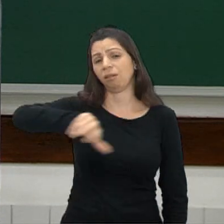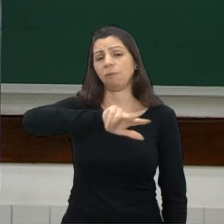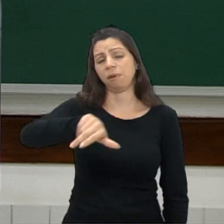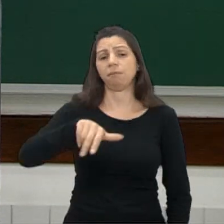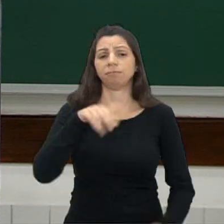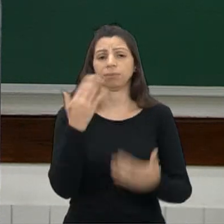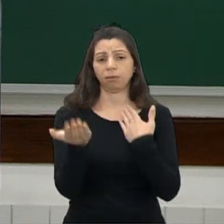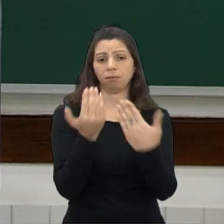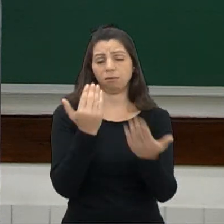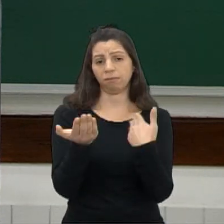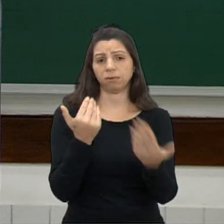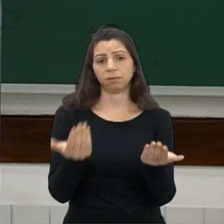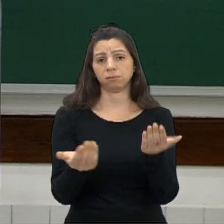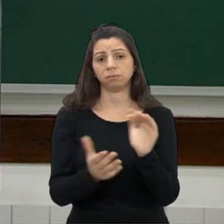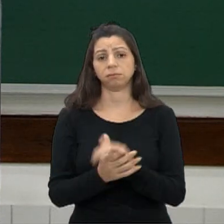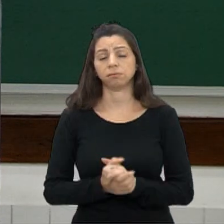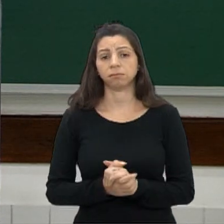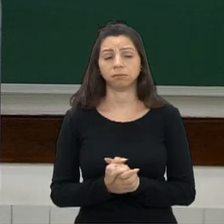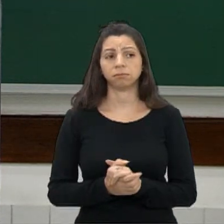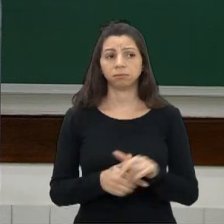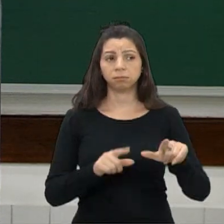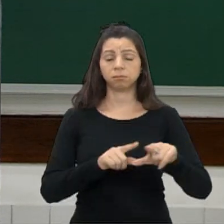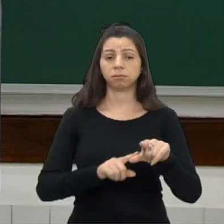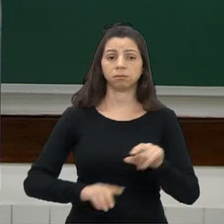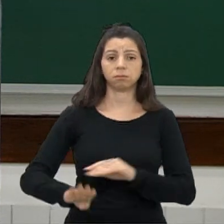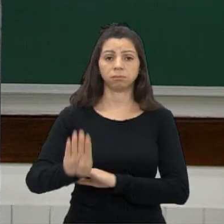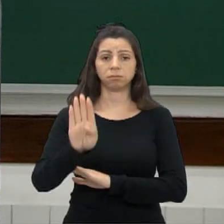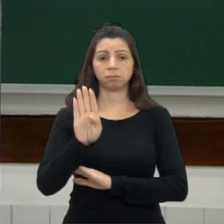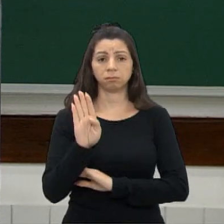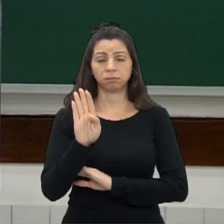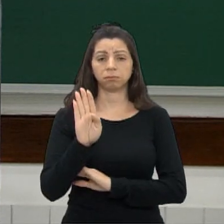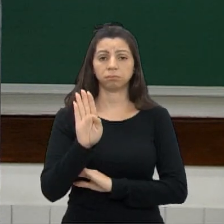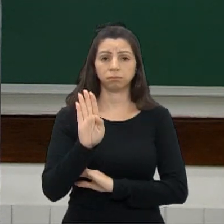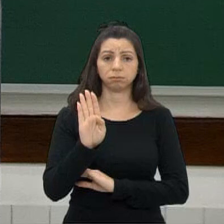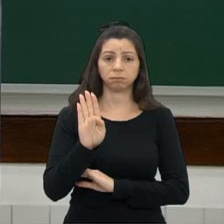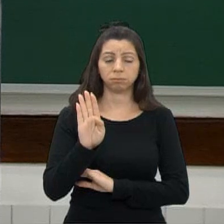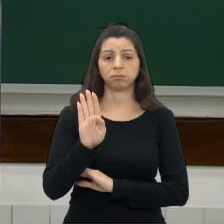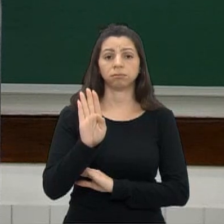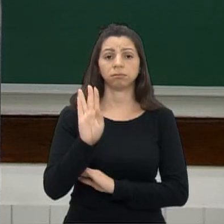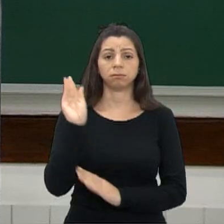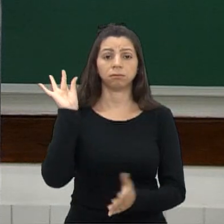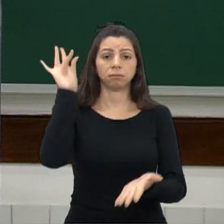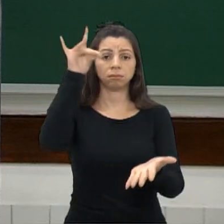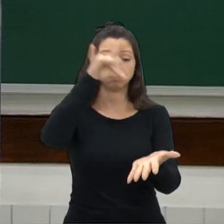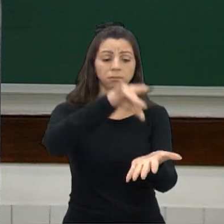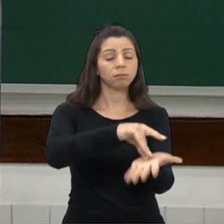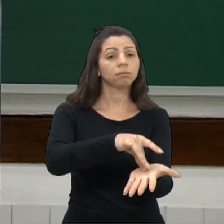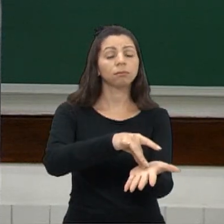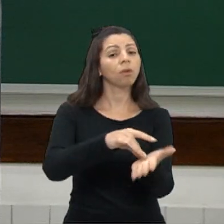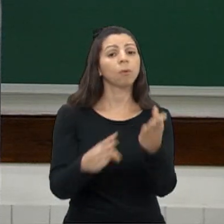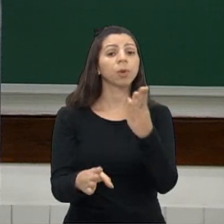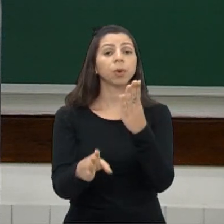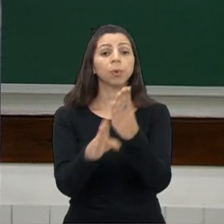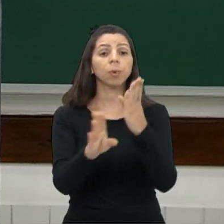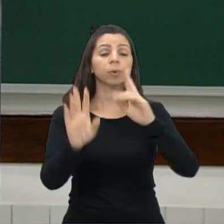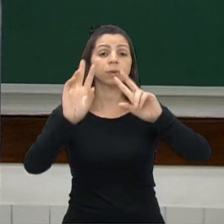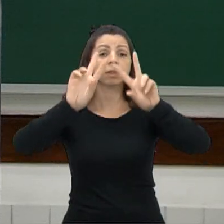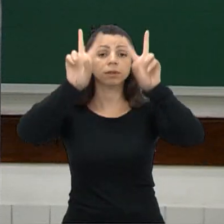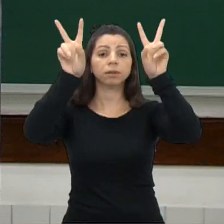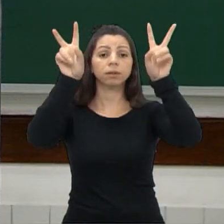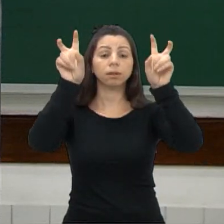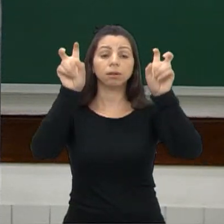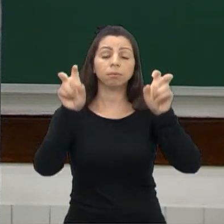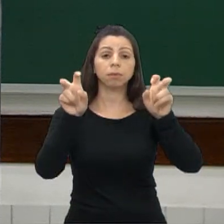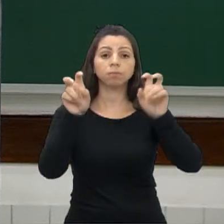dá para conversar. Então, letra B é uma informação verdadeira. A família não encontra nenhum assunto, ela